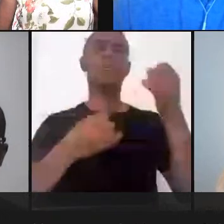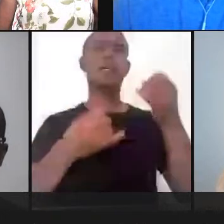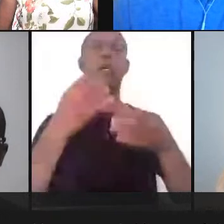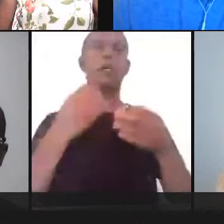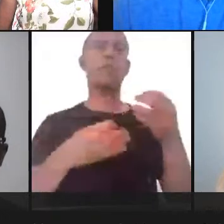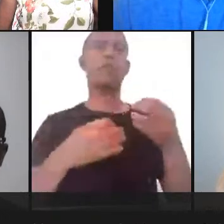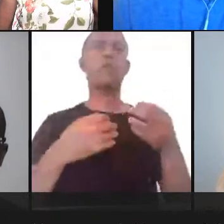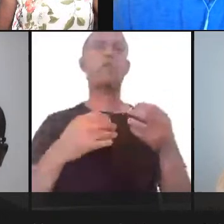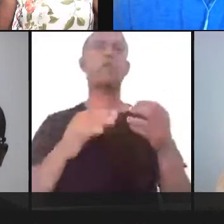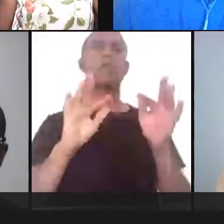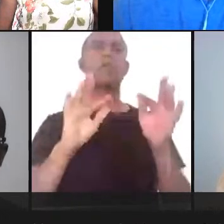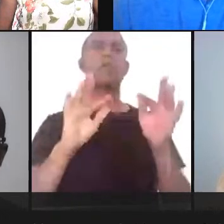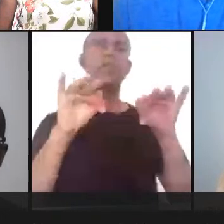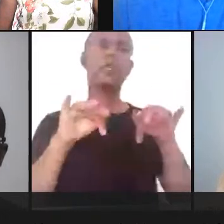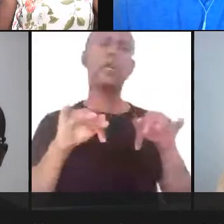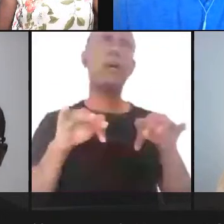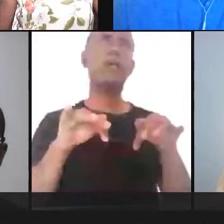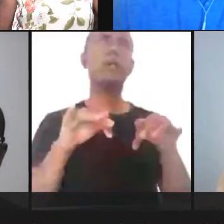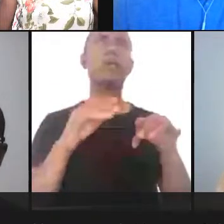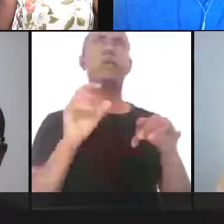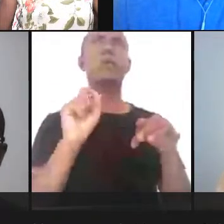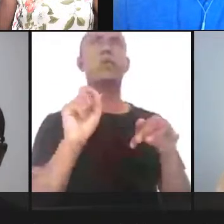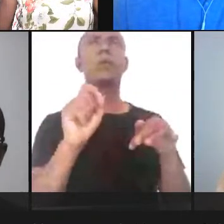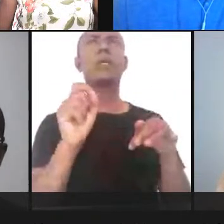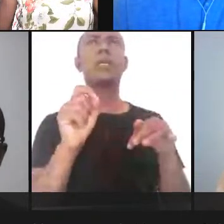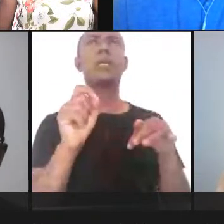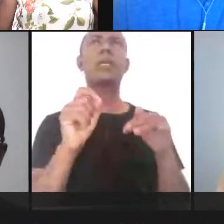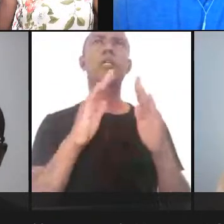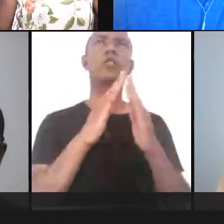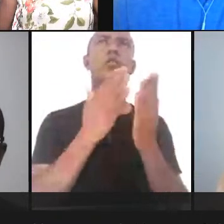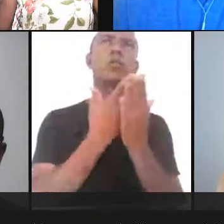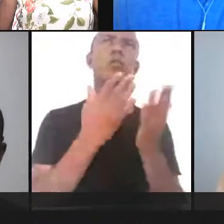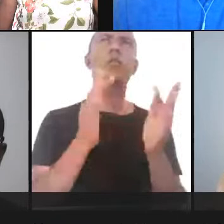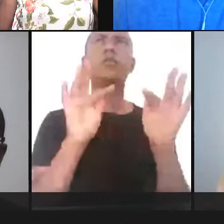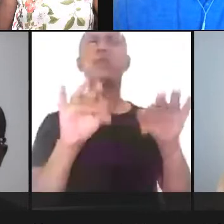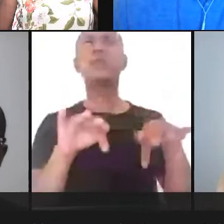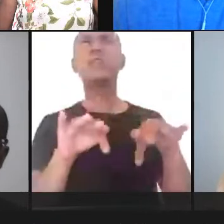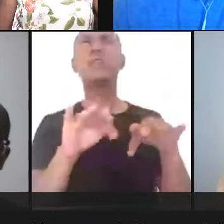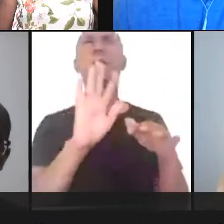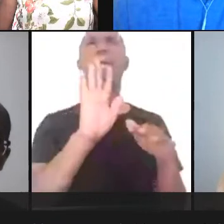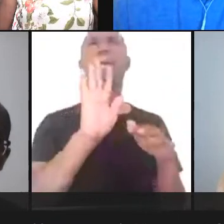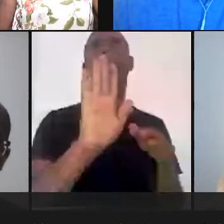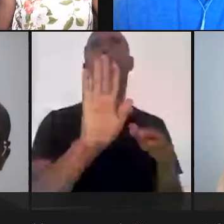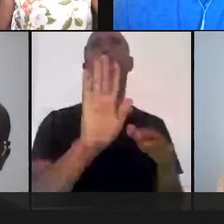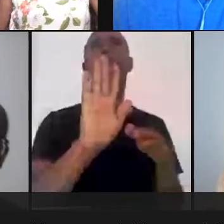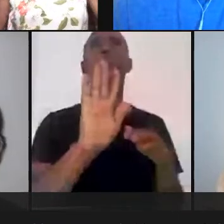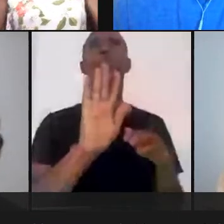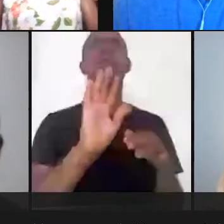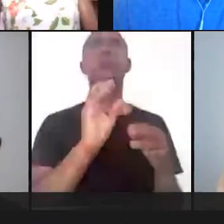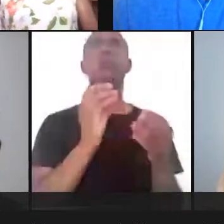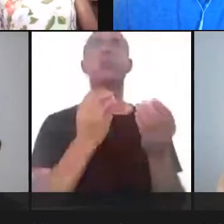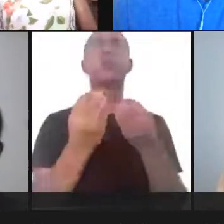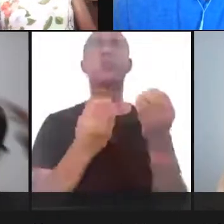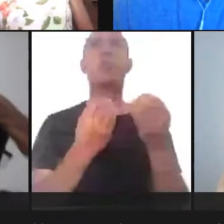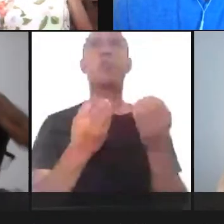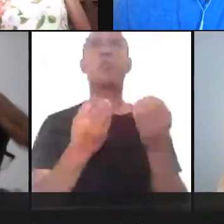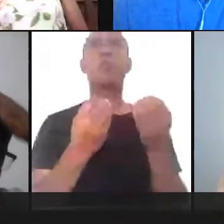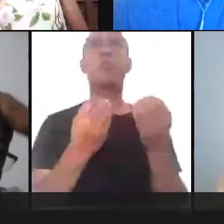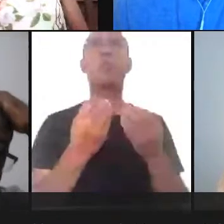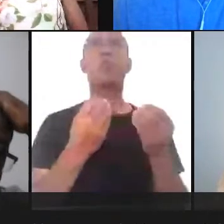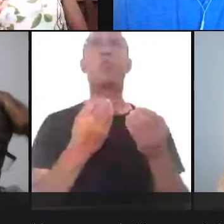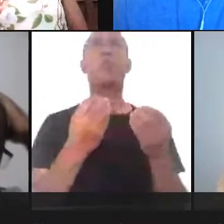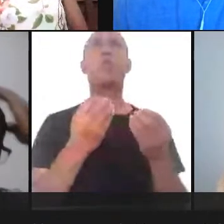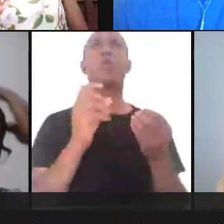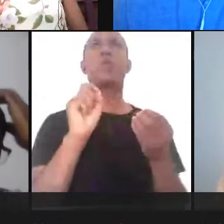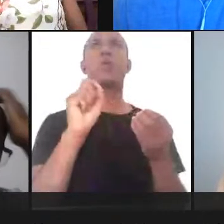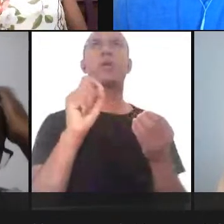final, de fim de disciplina, né? Mas em termos de culminação, graduação,